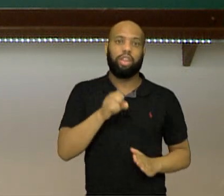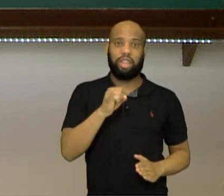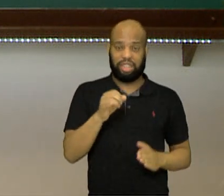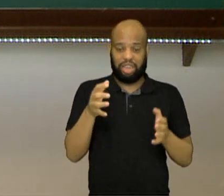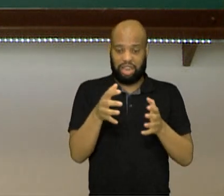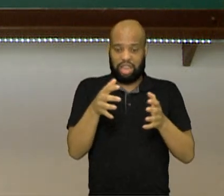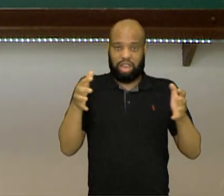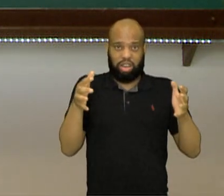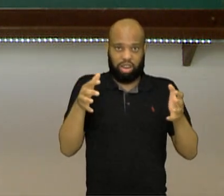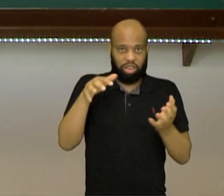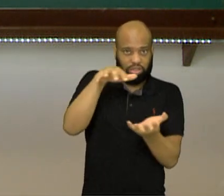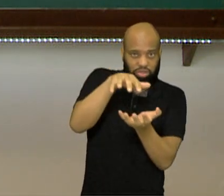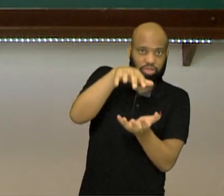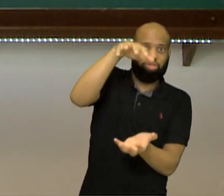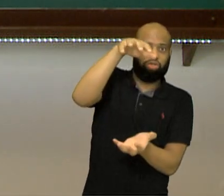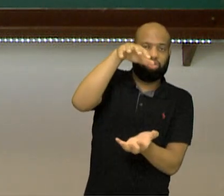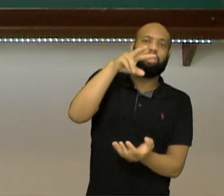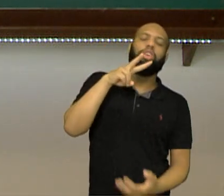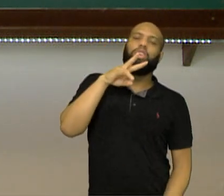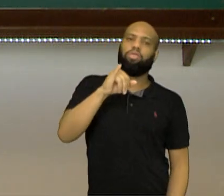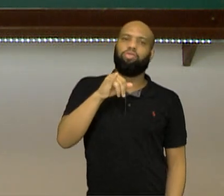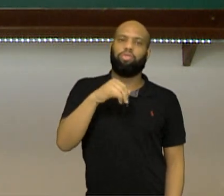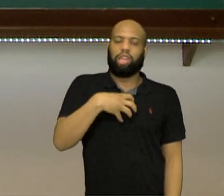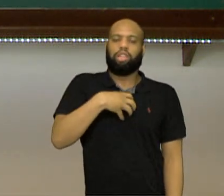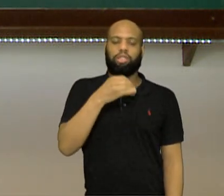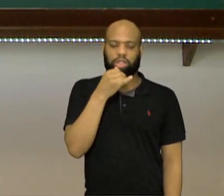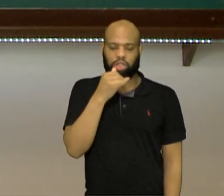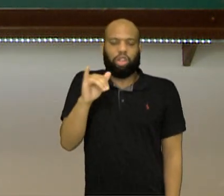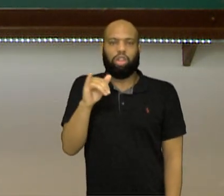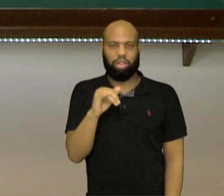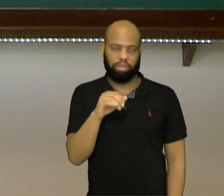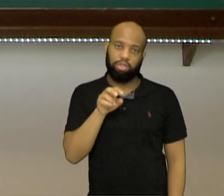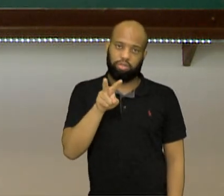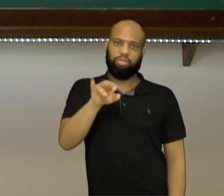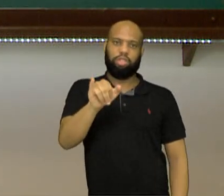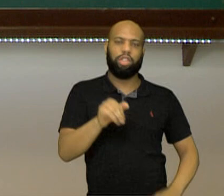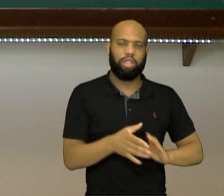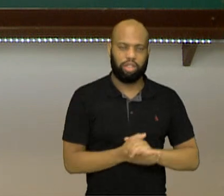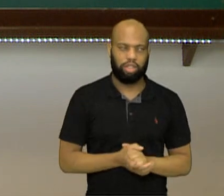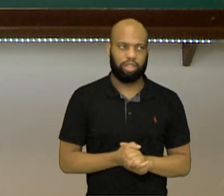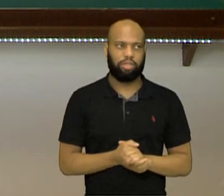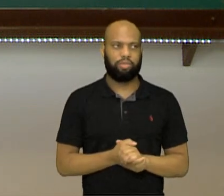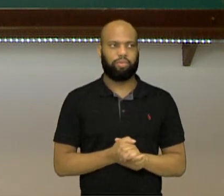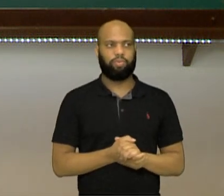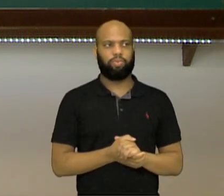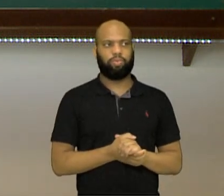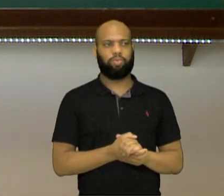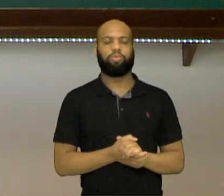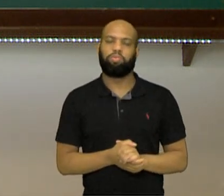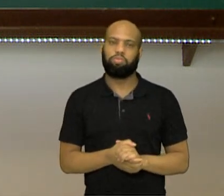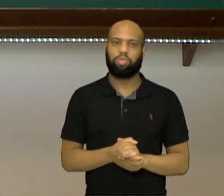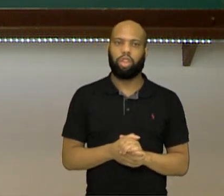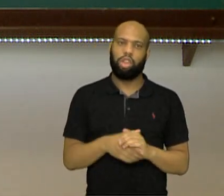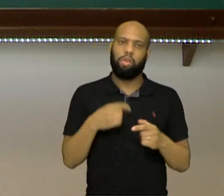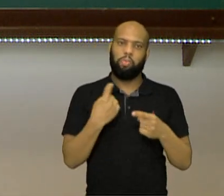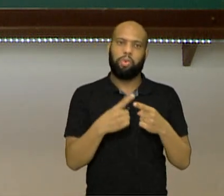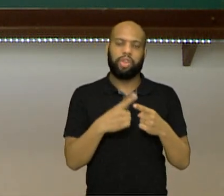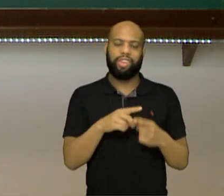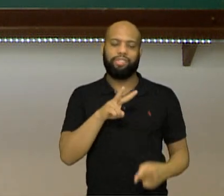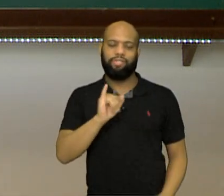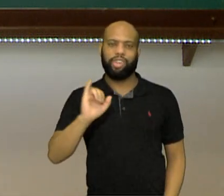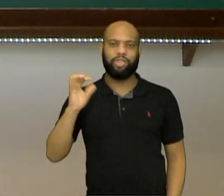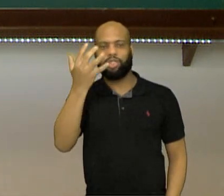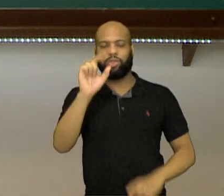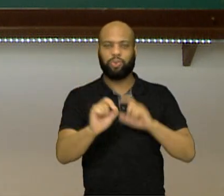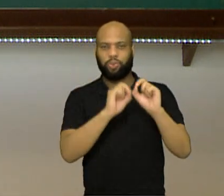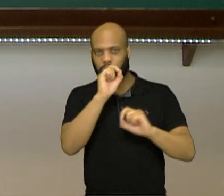infelizmente, é comum eles levarem um choque, fazendo um curto-circuito na linha de